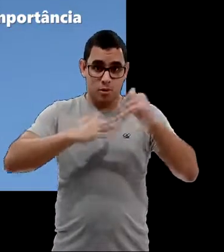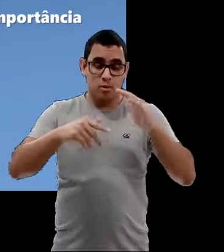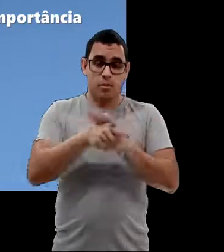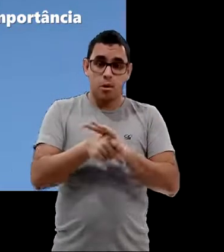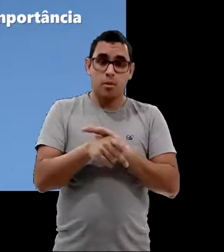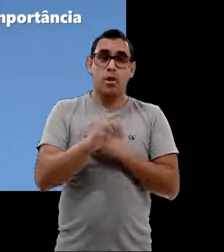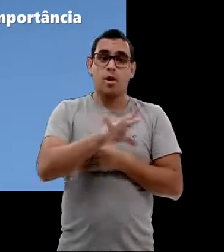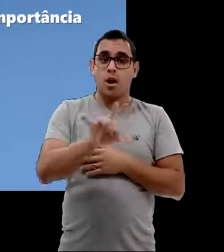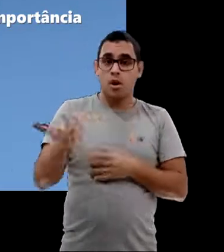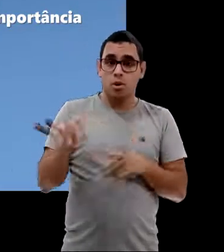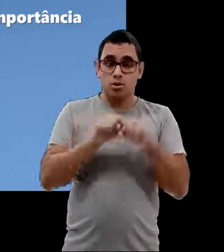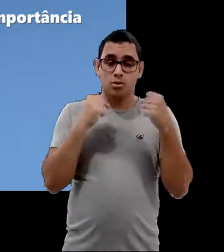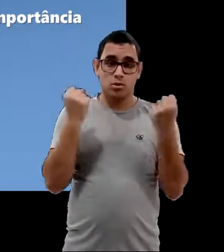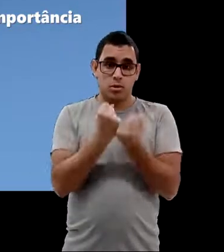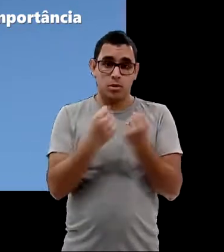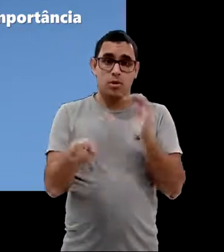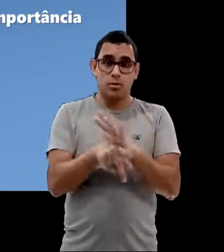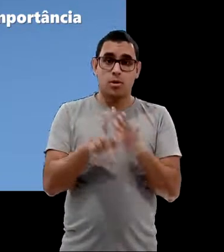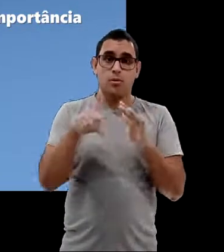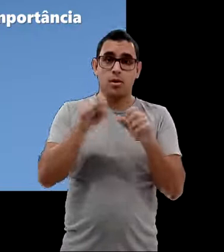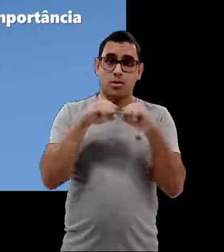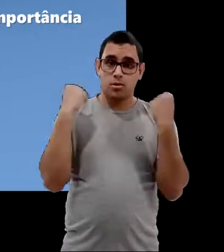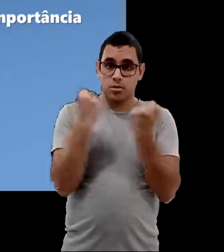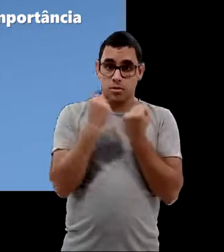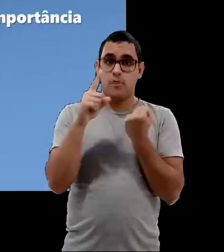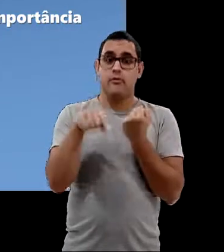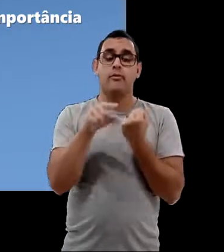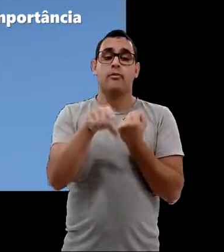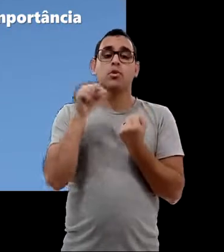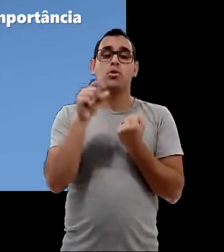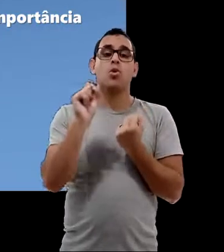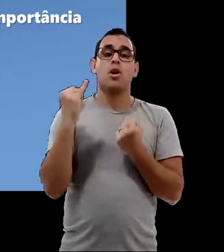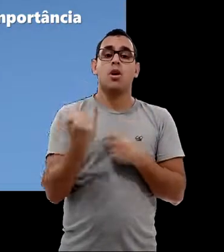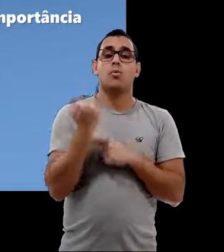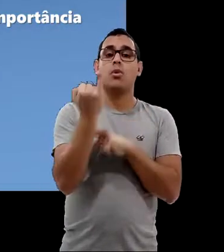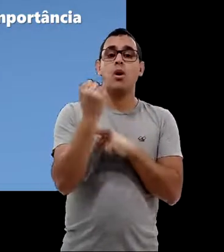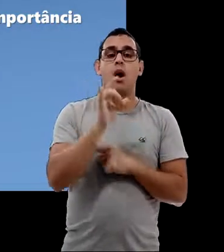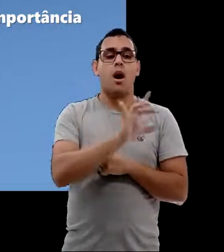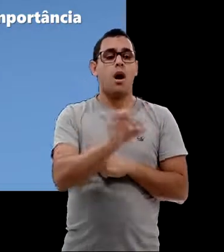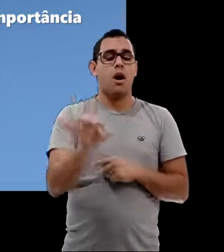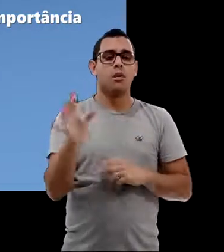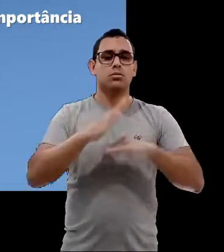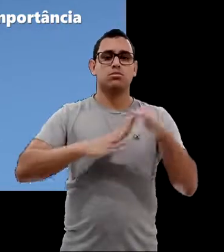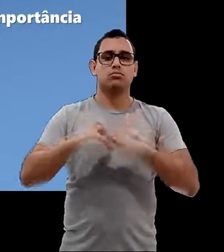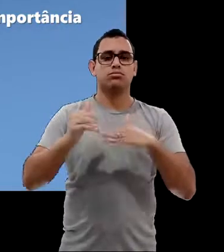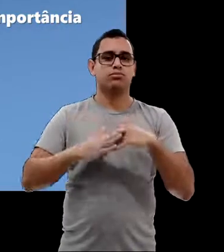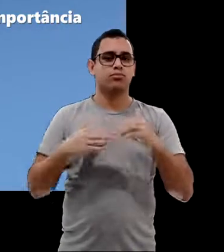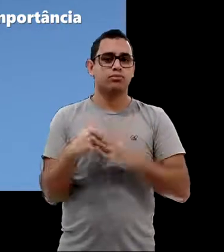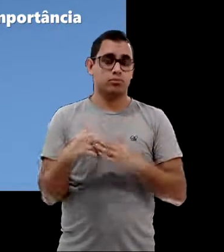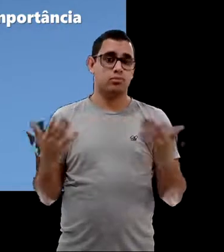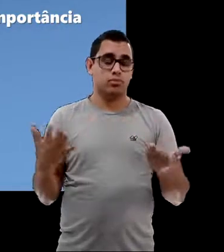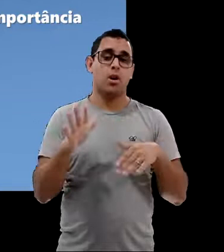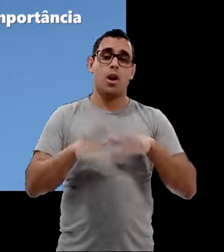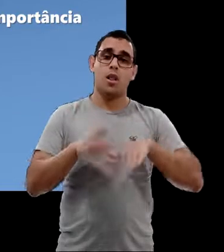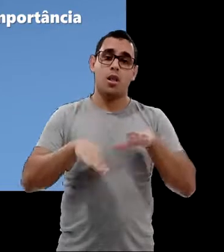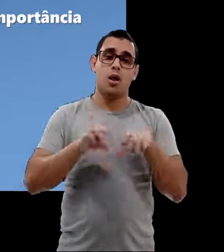importância atribuída a cada profissão pela sociedade. É a sociedade que vai definir a importância de cada profissão.